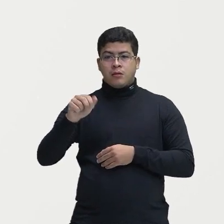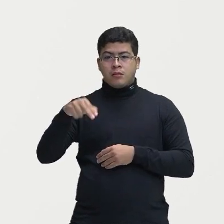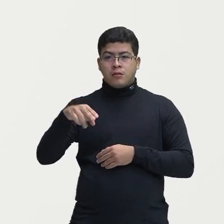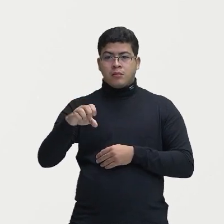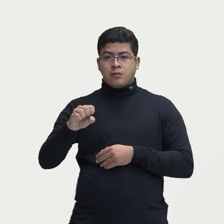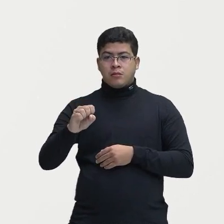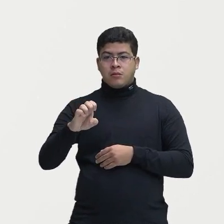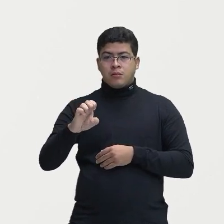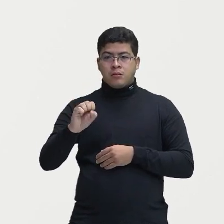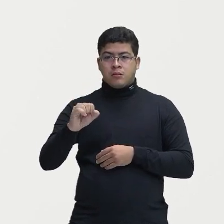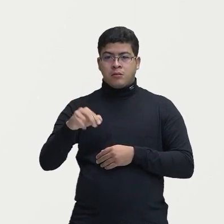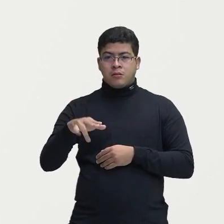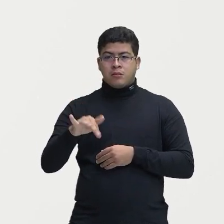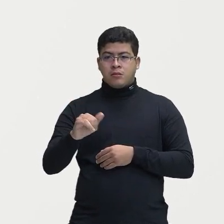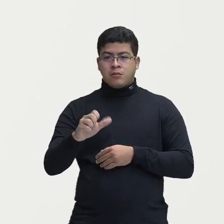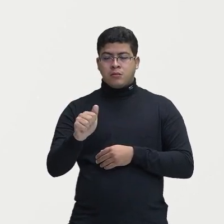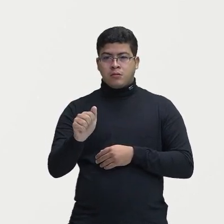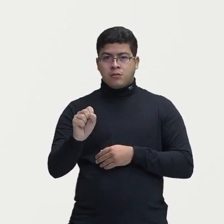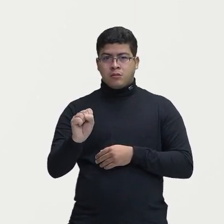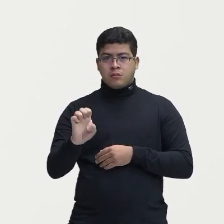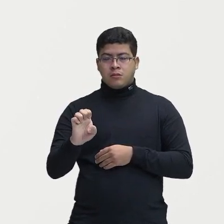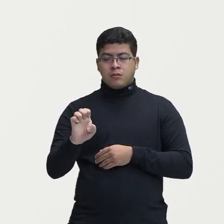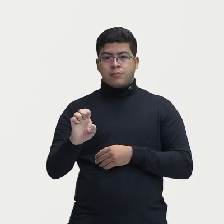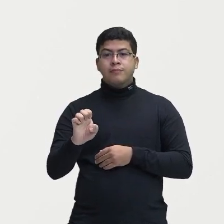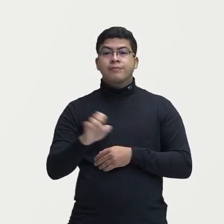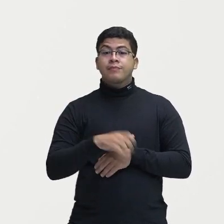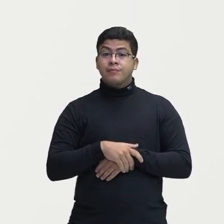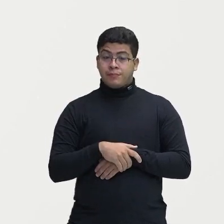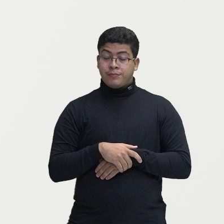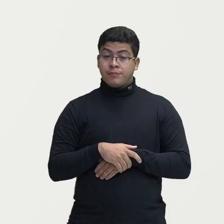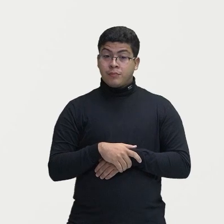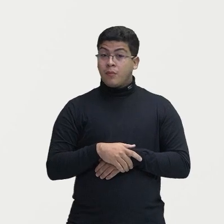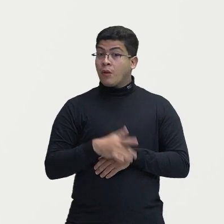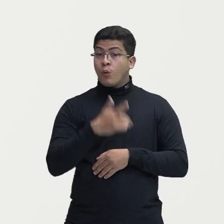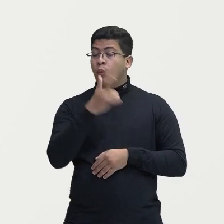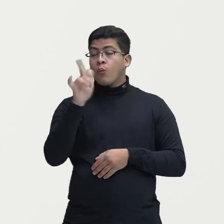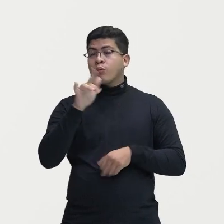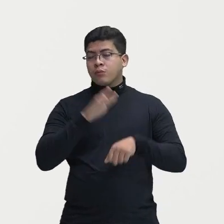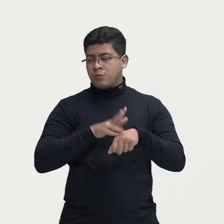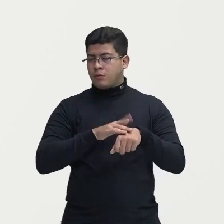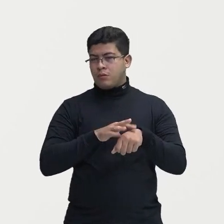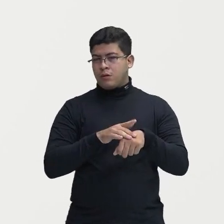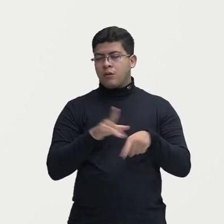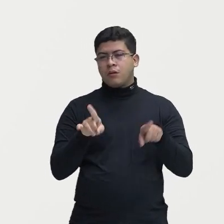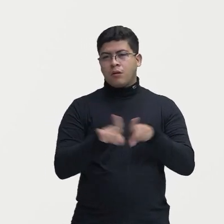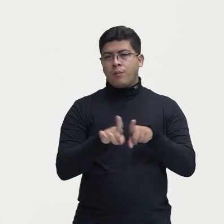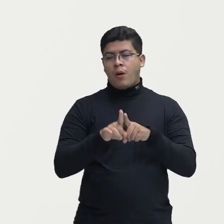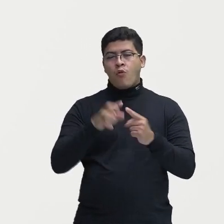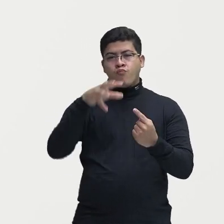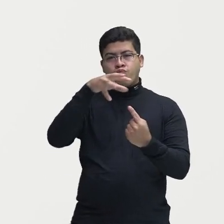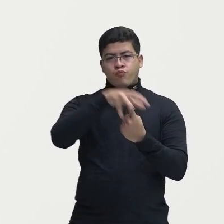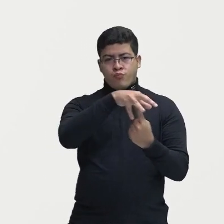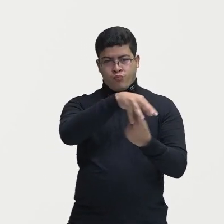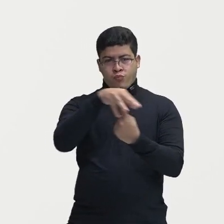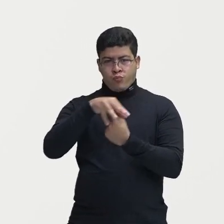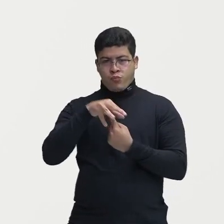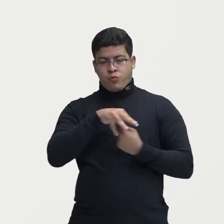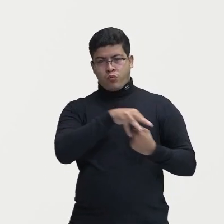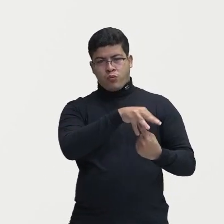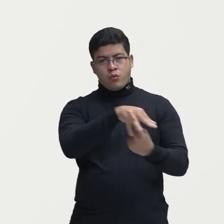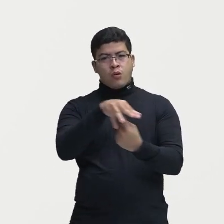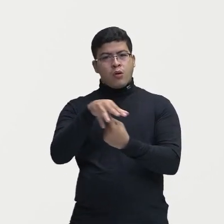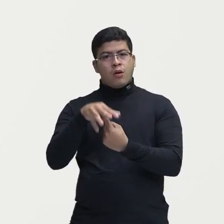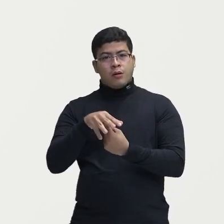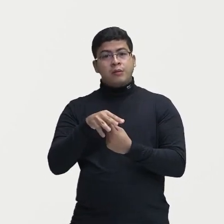que é um outro micro-organismo. Tem também aquelas doenças que são causadas por fungos, que geralmente, né, a